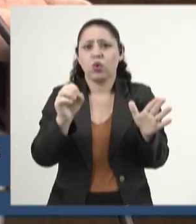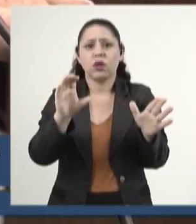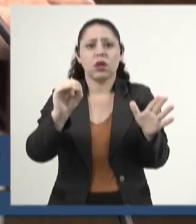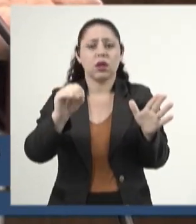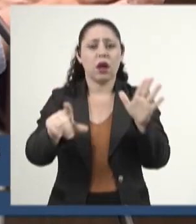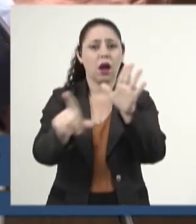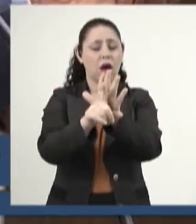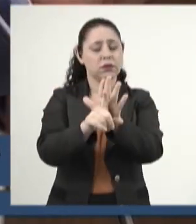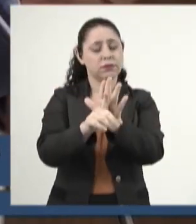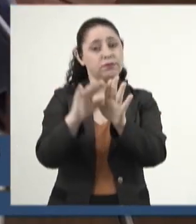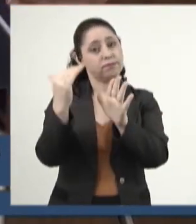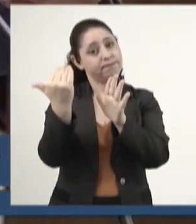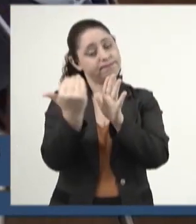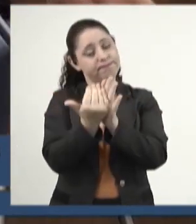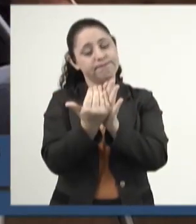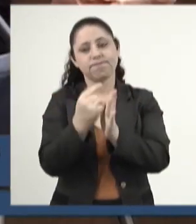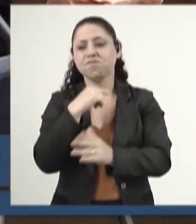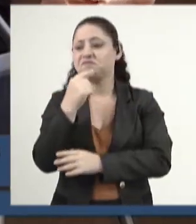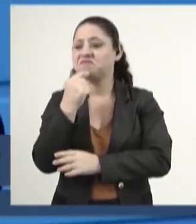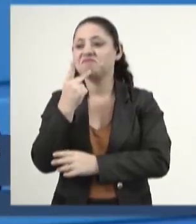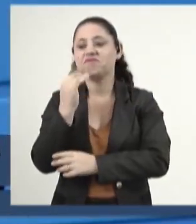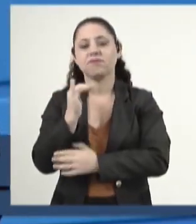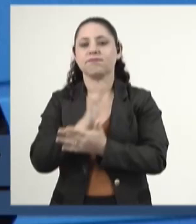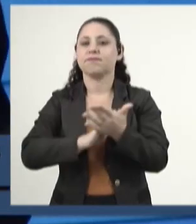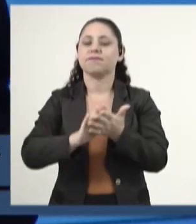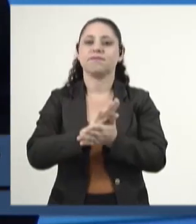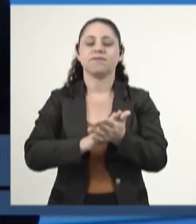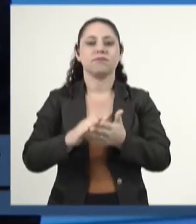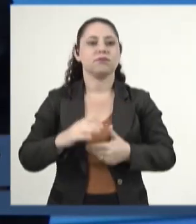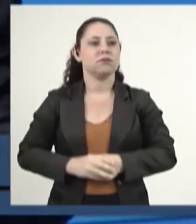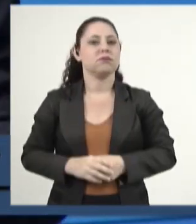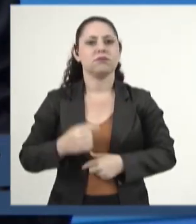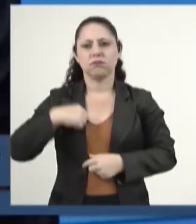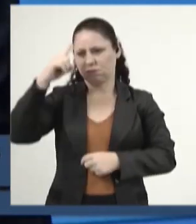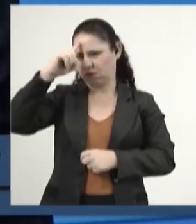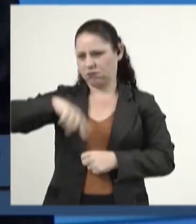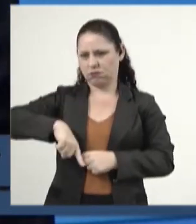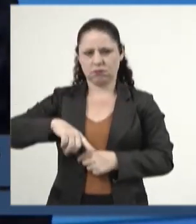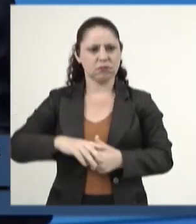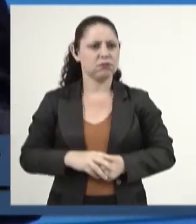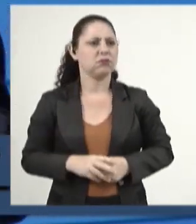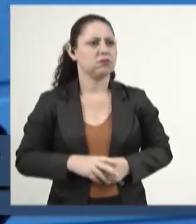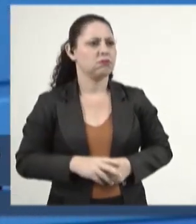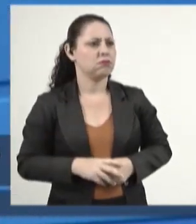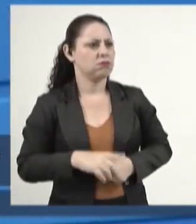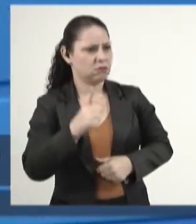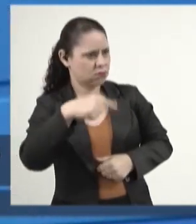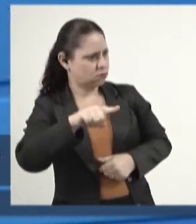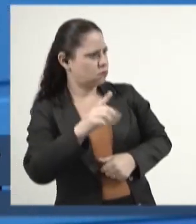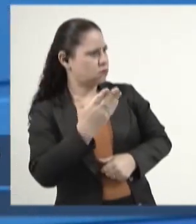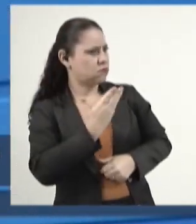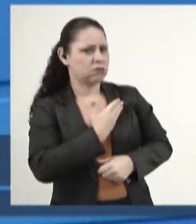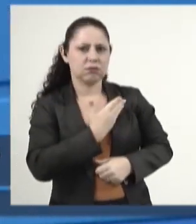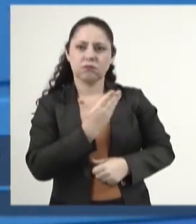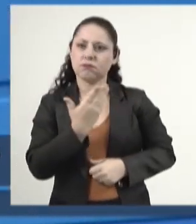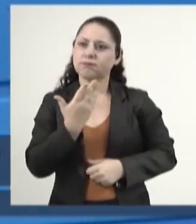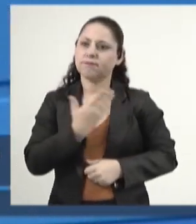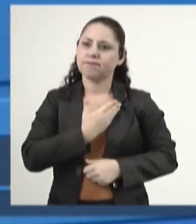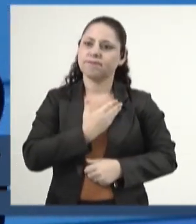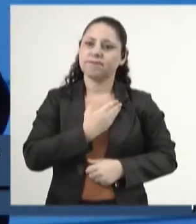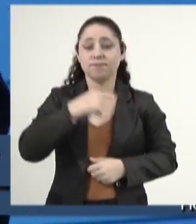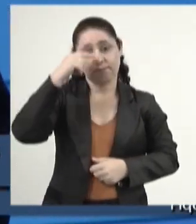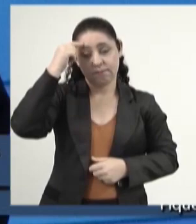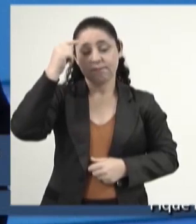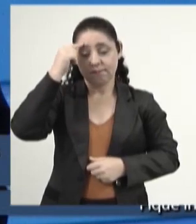por lei. Então ninguém fala isso. Eu mandei para muita gente, acho que mandei até para o meu amigo querido,